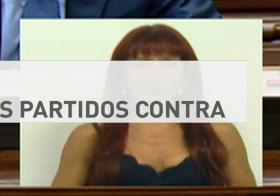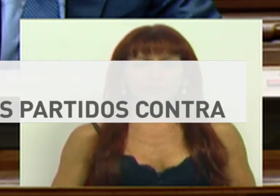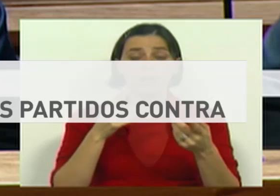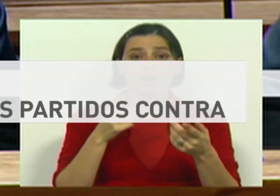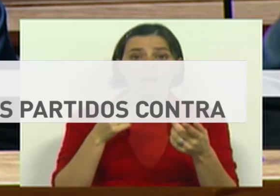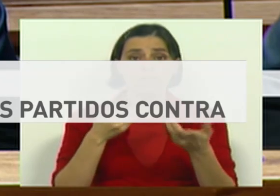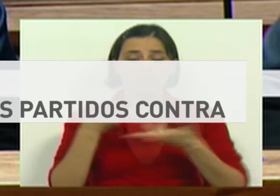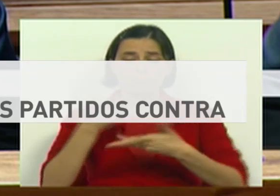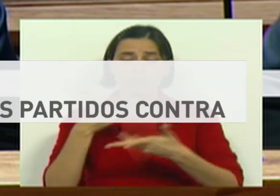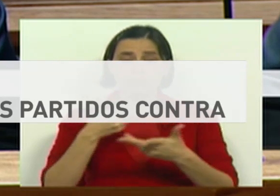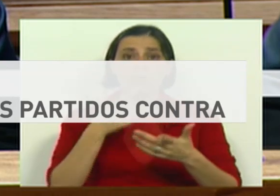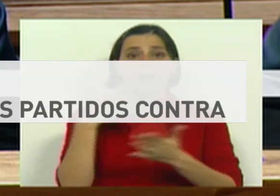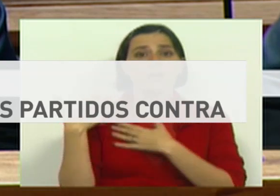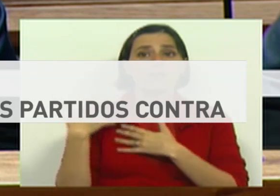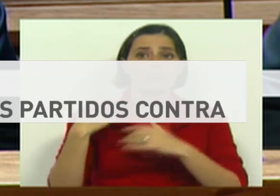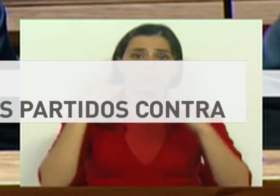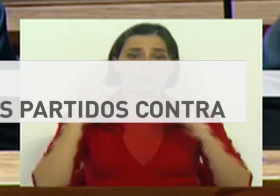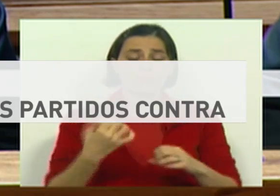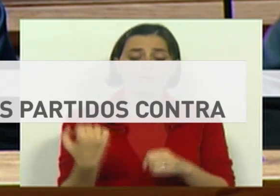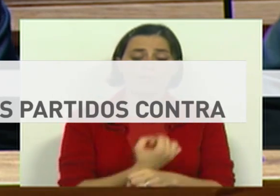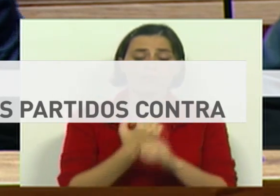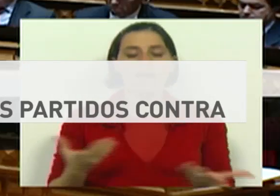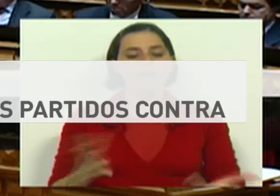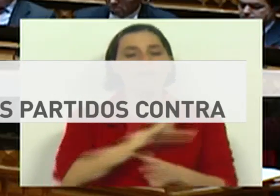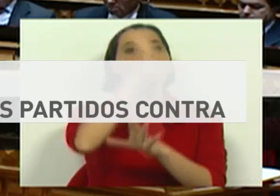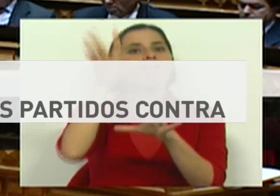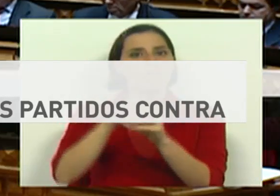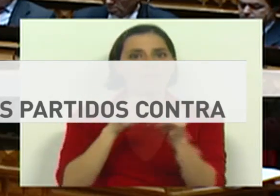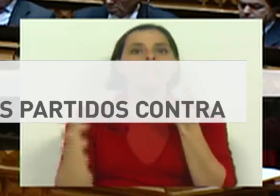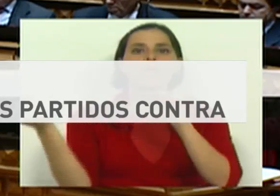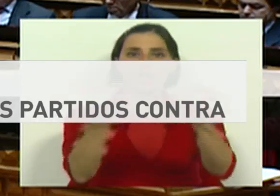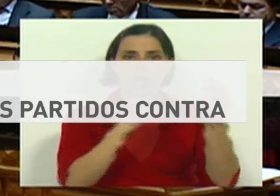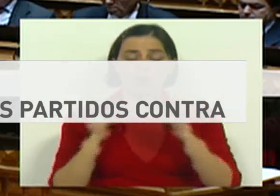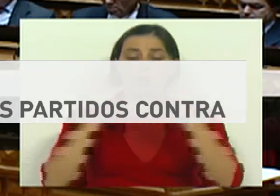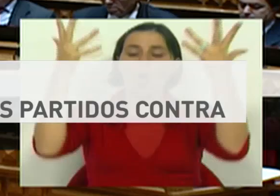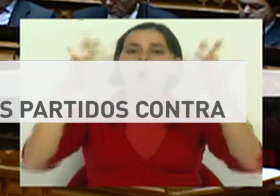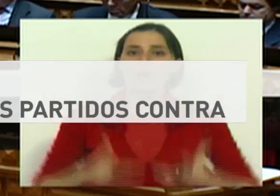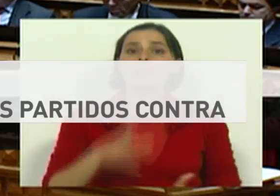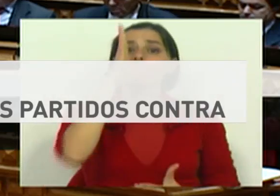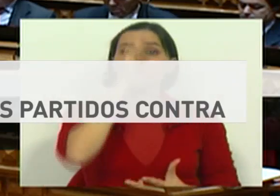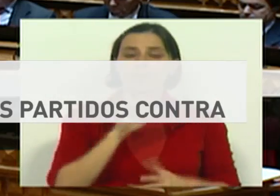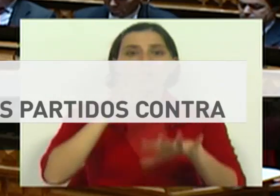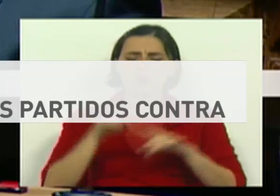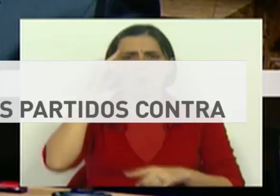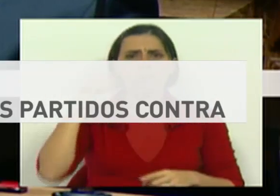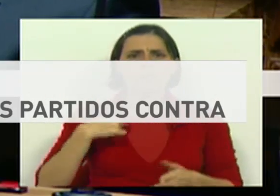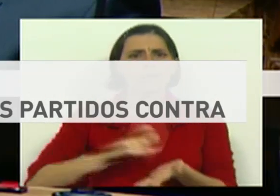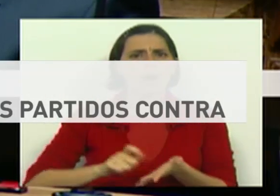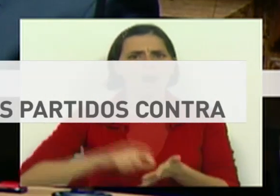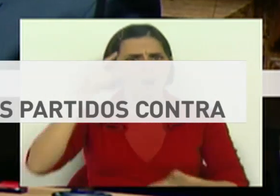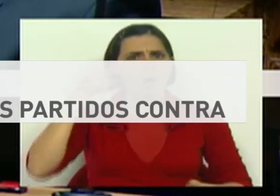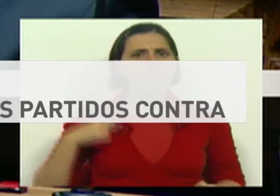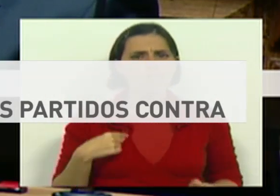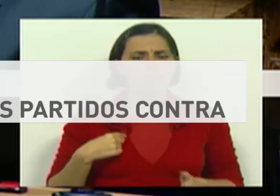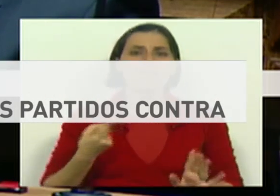melhorar a proposta de orçamento também dem do lado do PSD estamos totalmente disponíveis